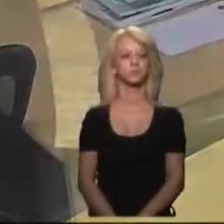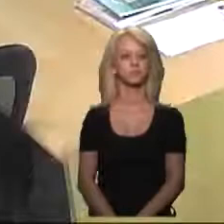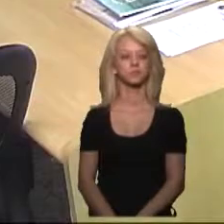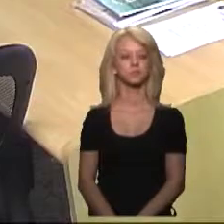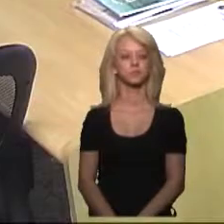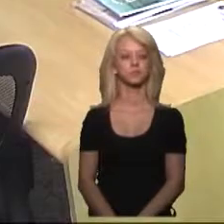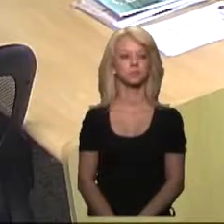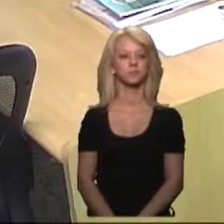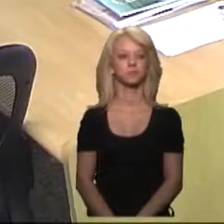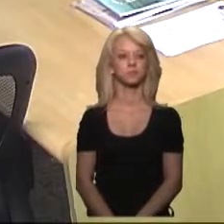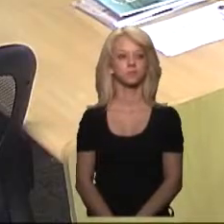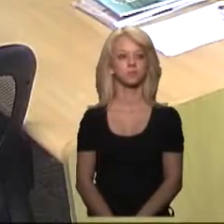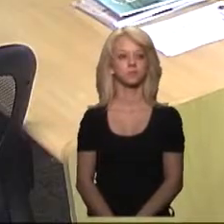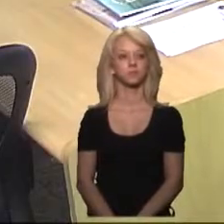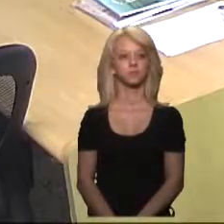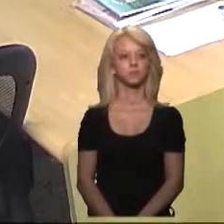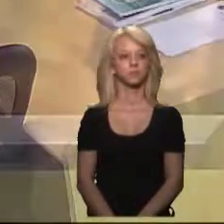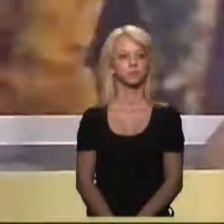Gostaria só de lembrar,